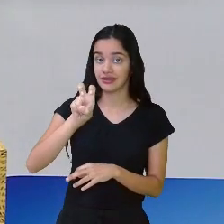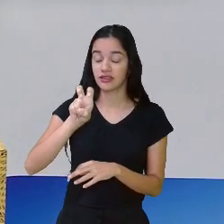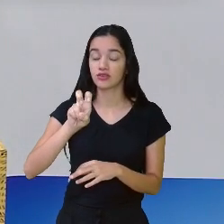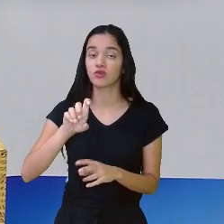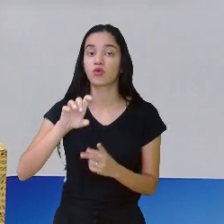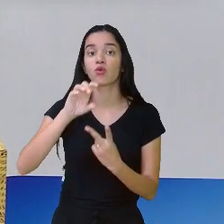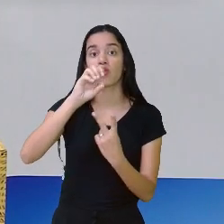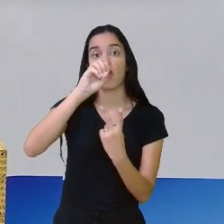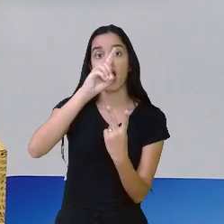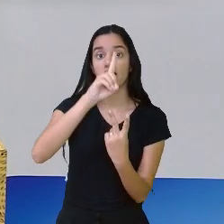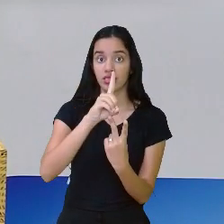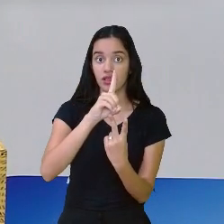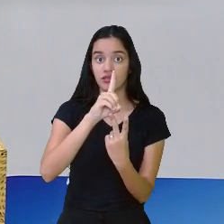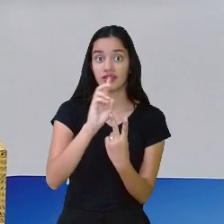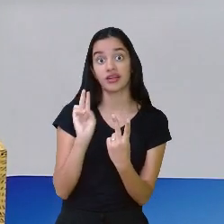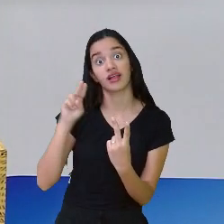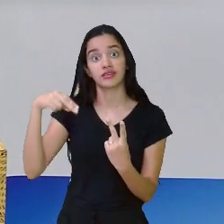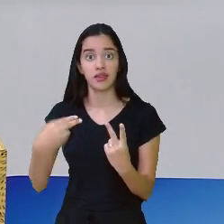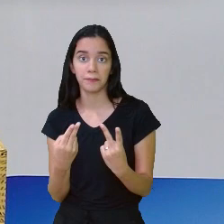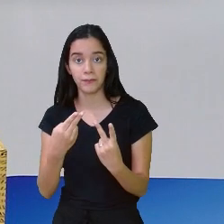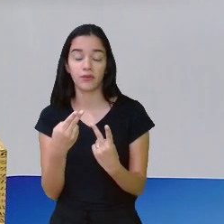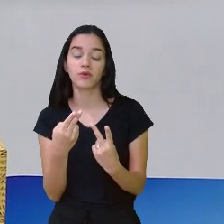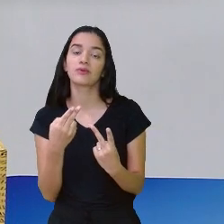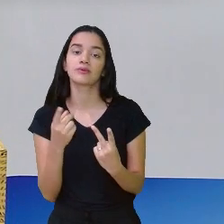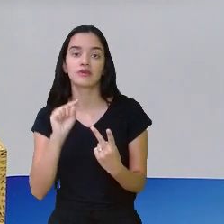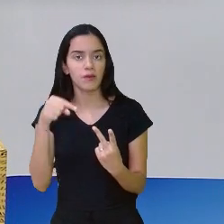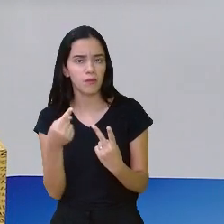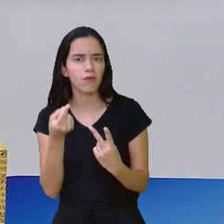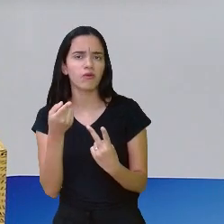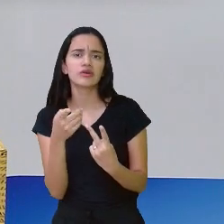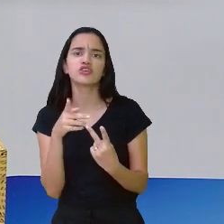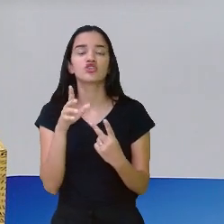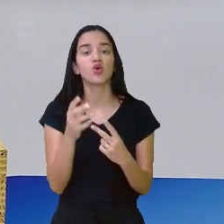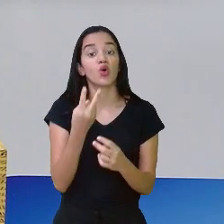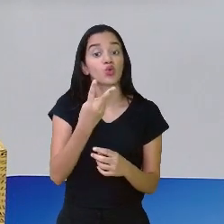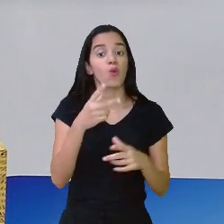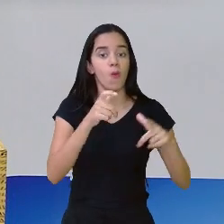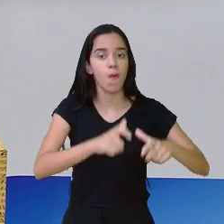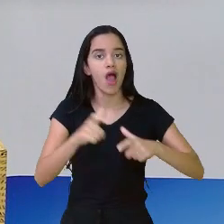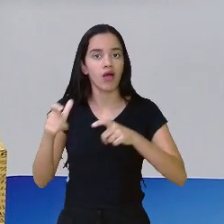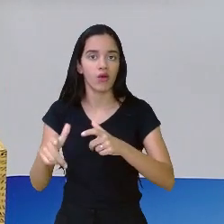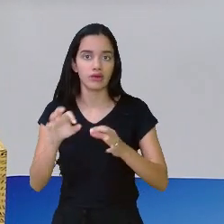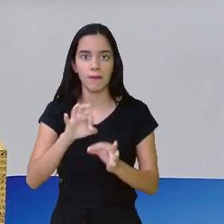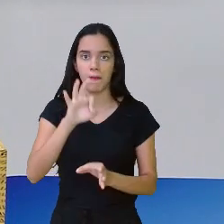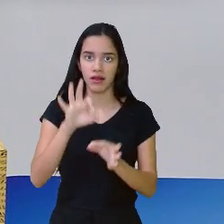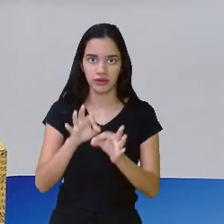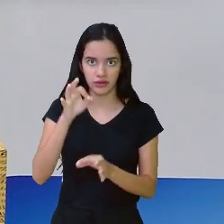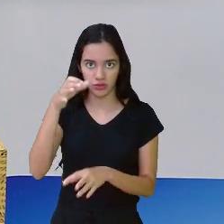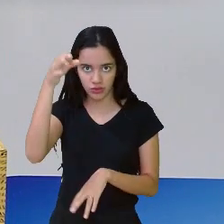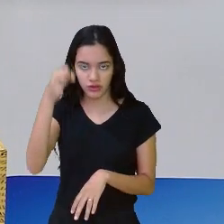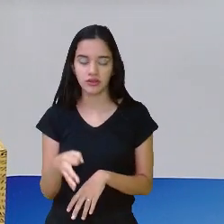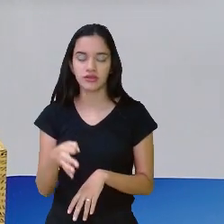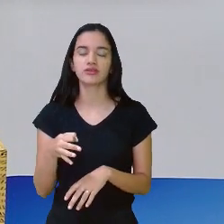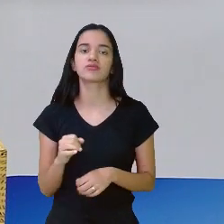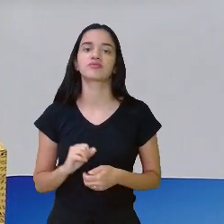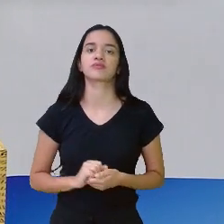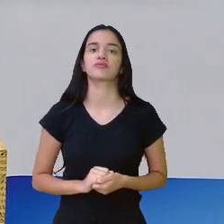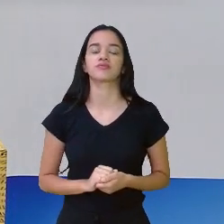Depois, mais 5 dezenas que ele levou 2 pacotes de palitos, tá certo?